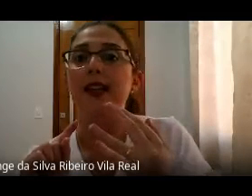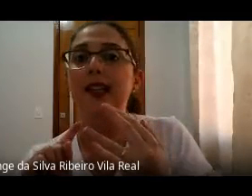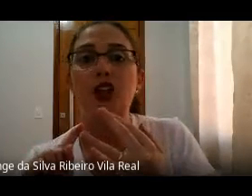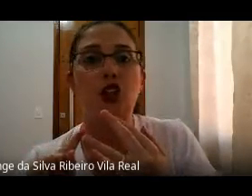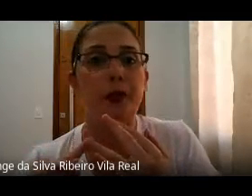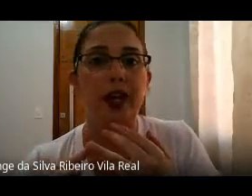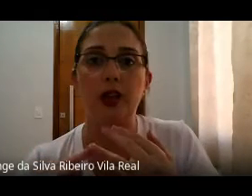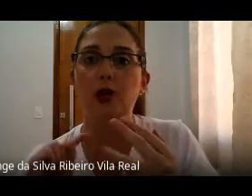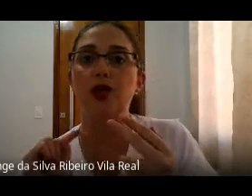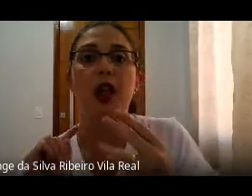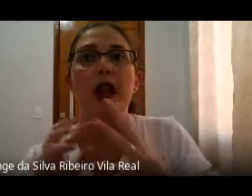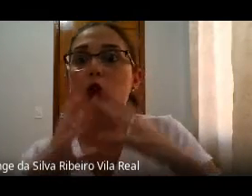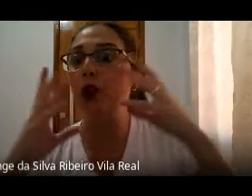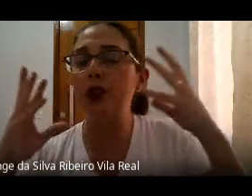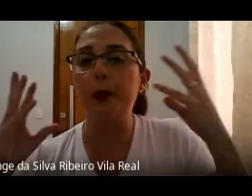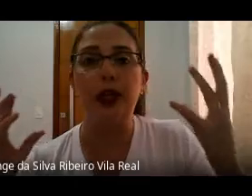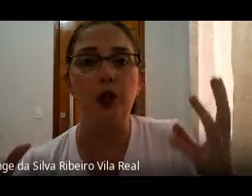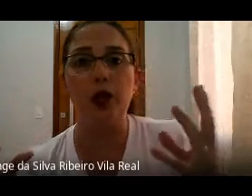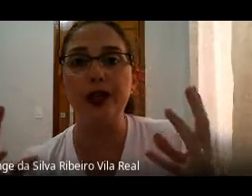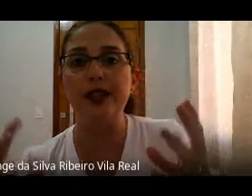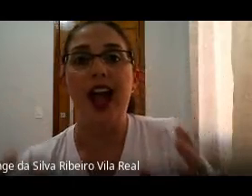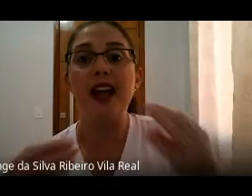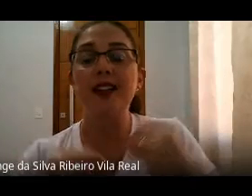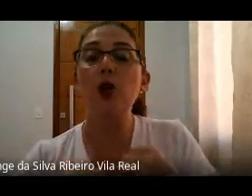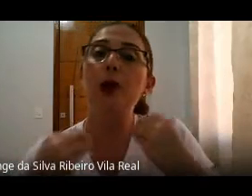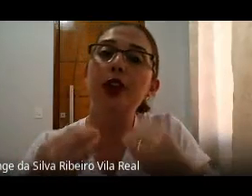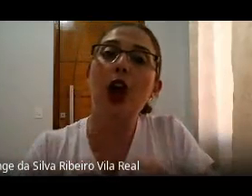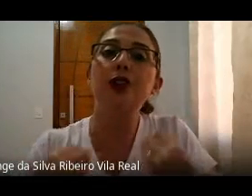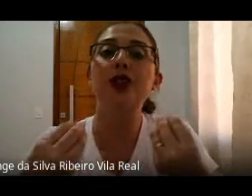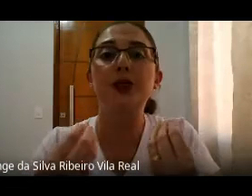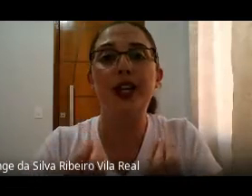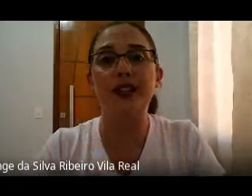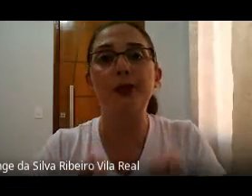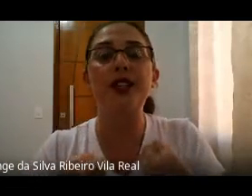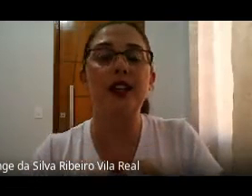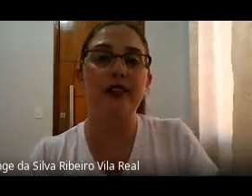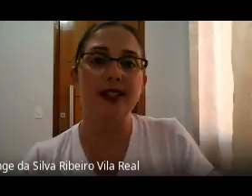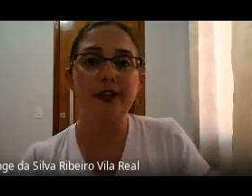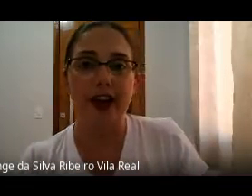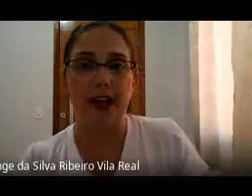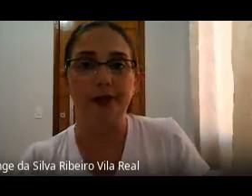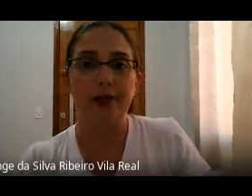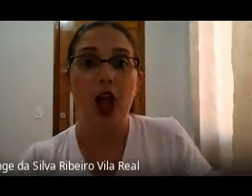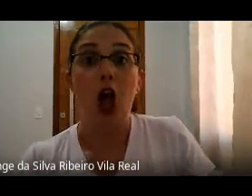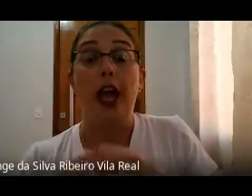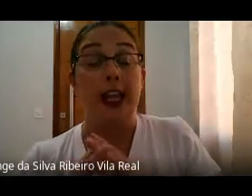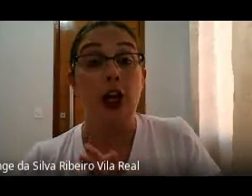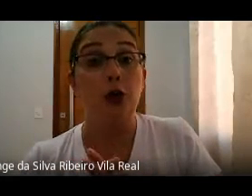ideias, sentimentos, suas opiniões, assim como nós nos expressamos através da